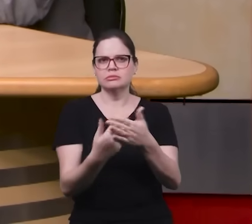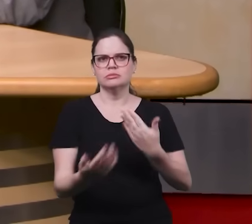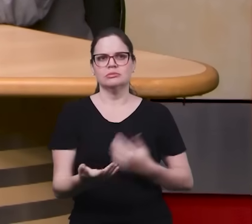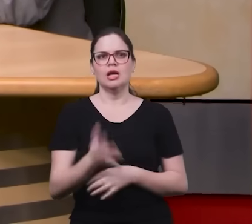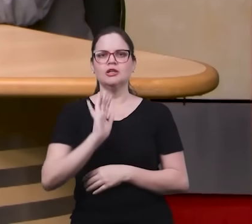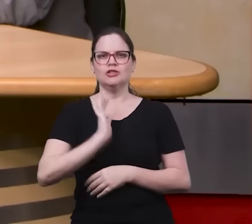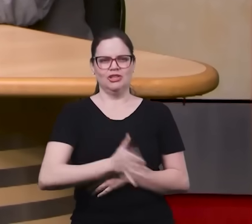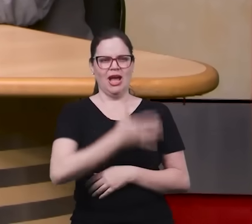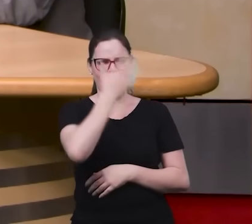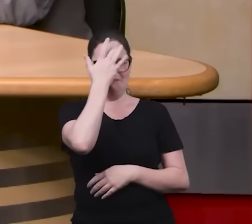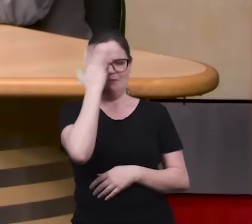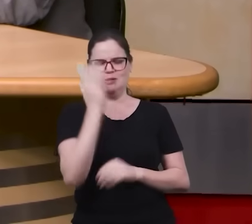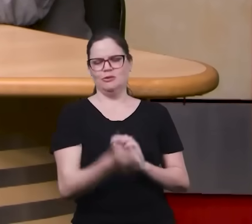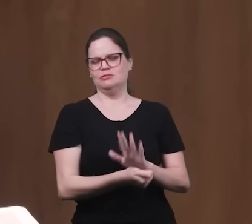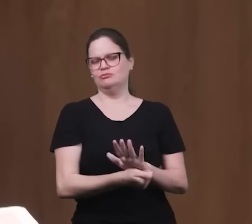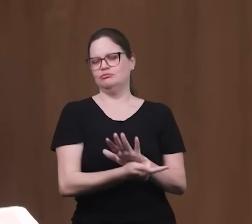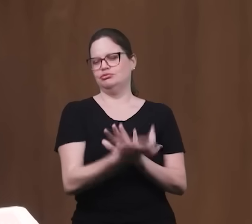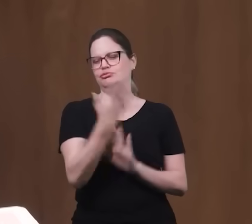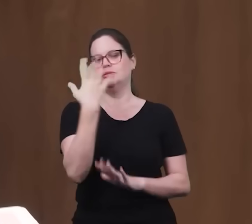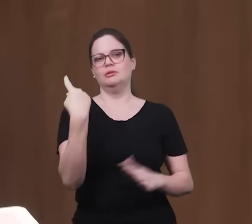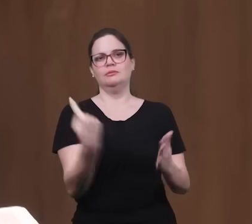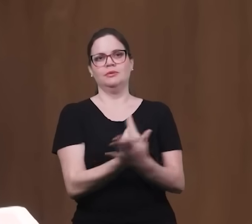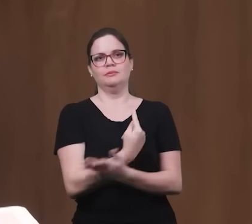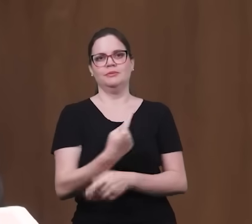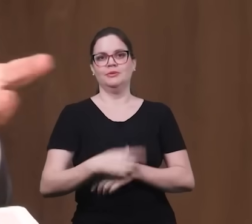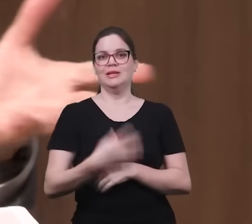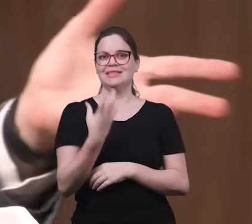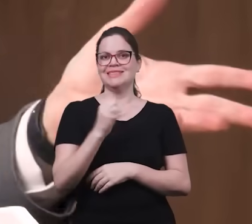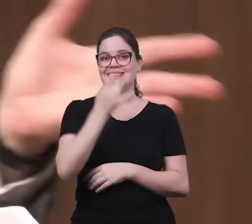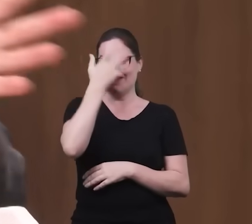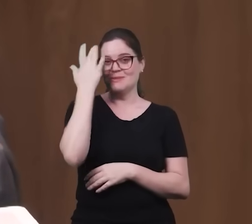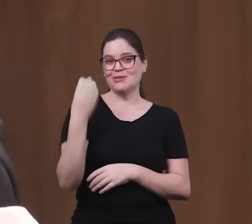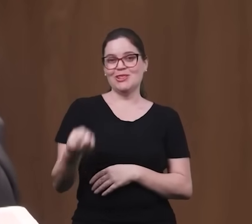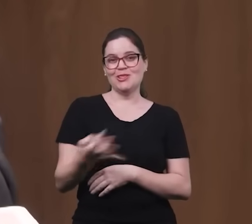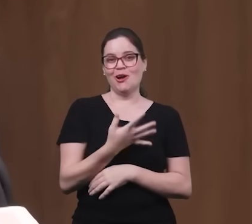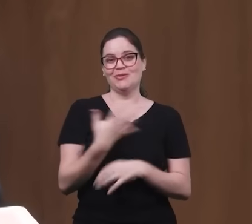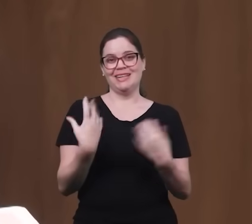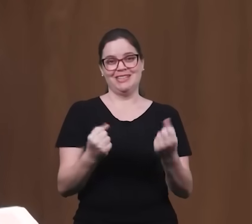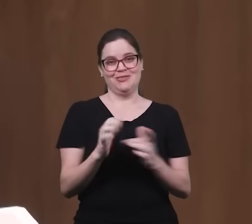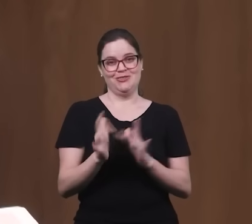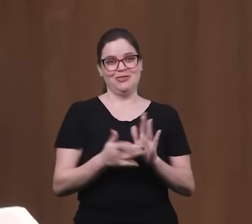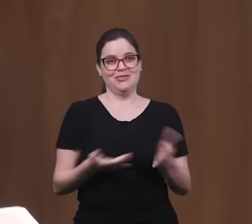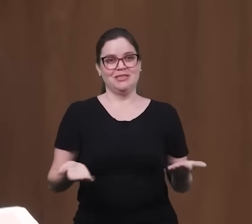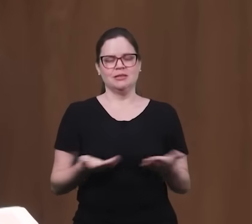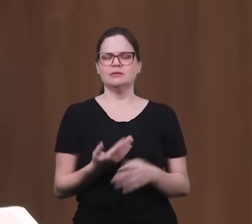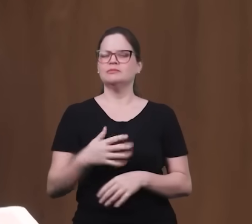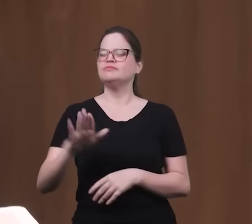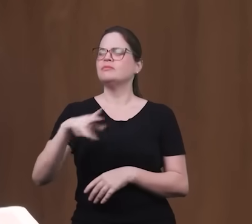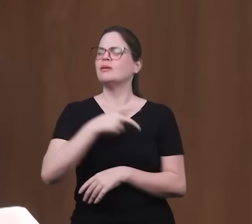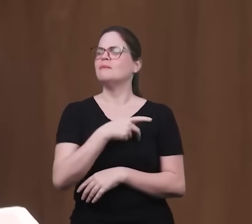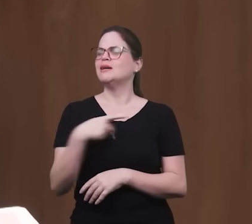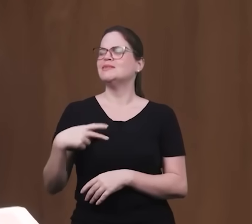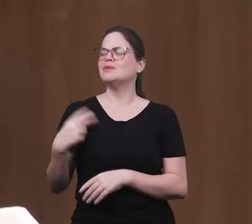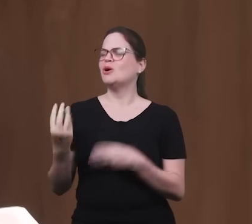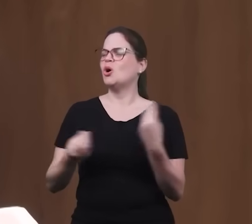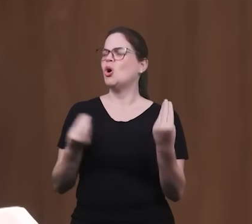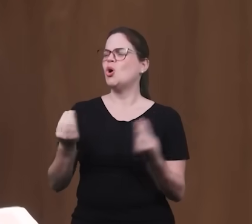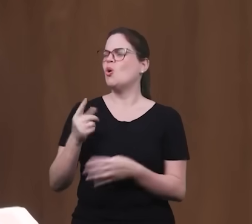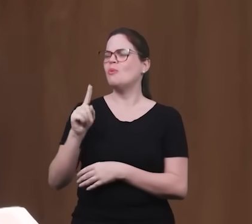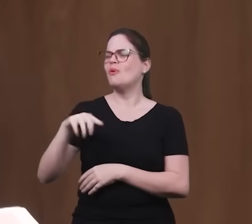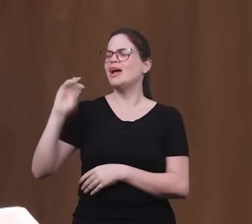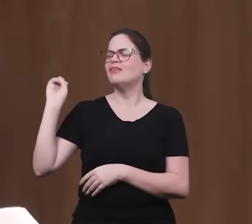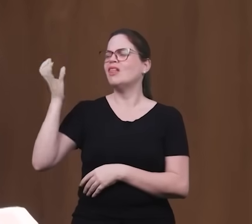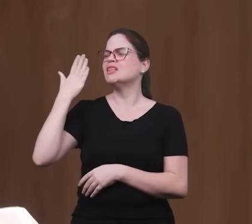Eu já fui questionado mais de uma vez, especialmente o novo convertido. Pastor, como é ter